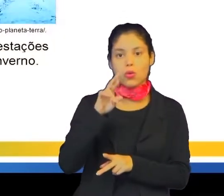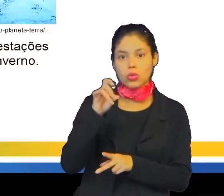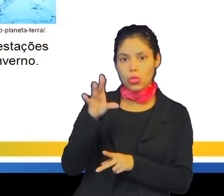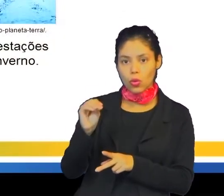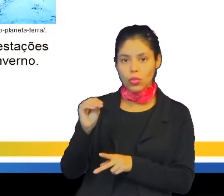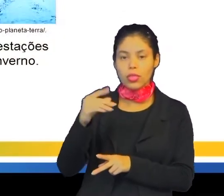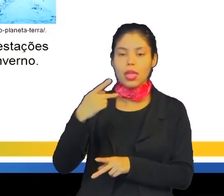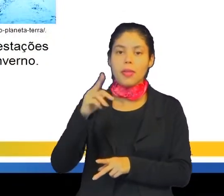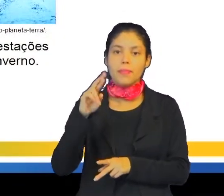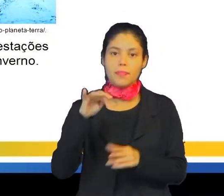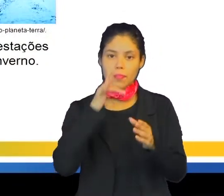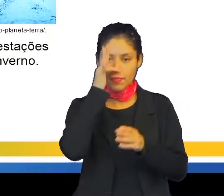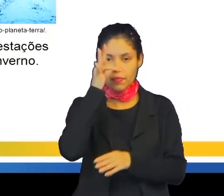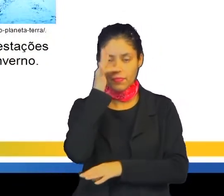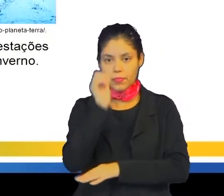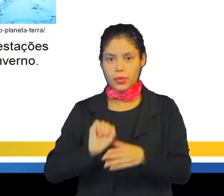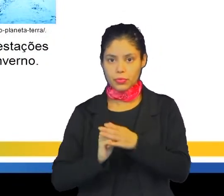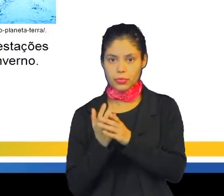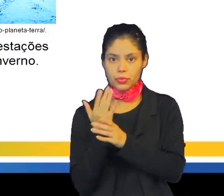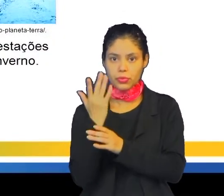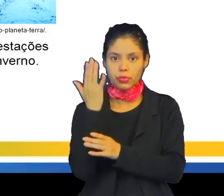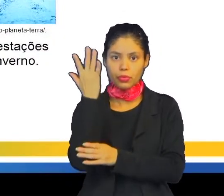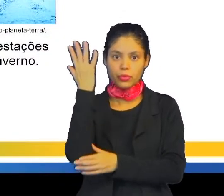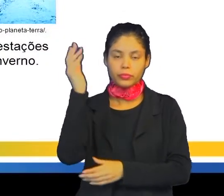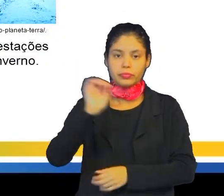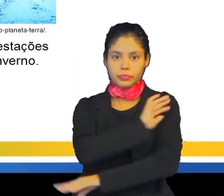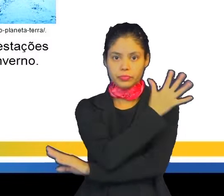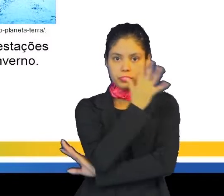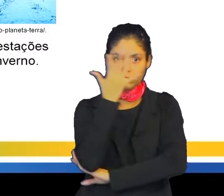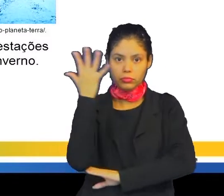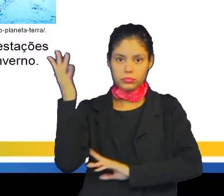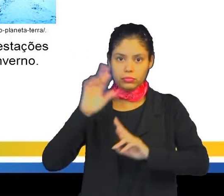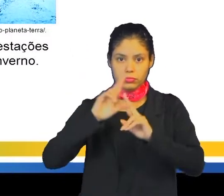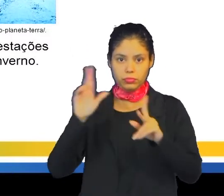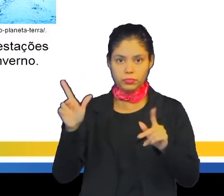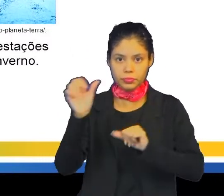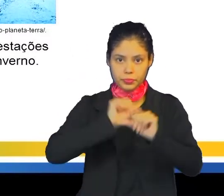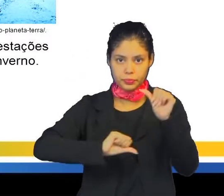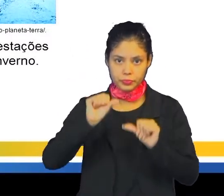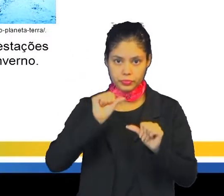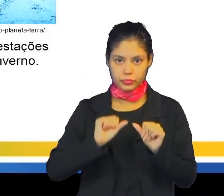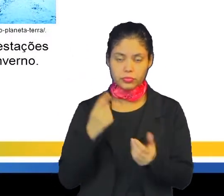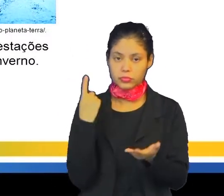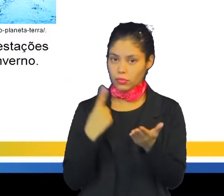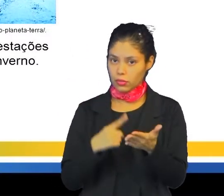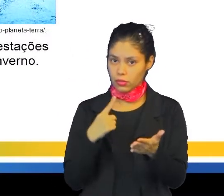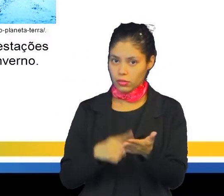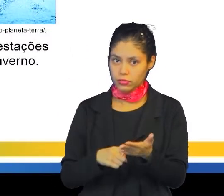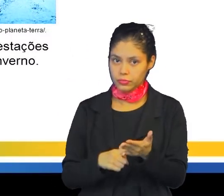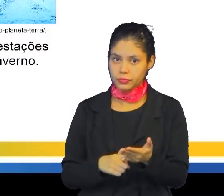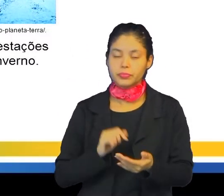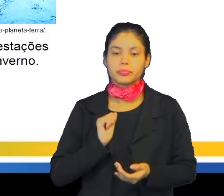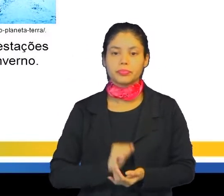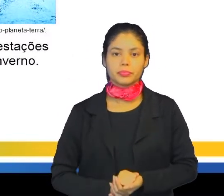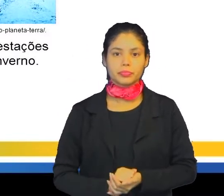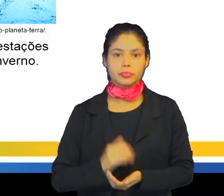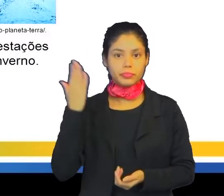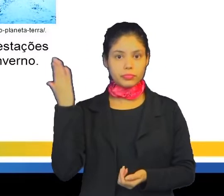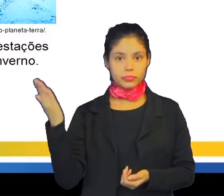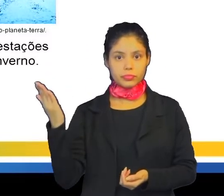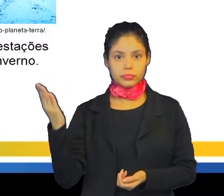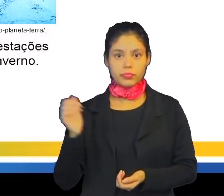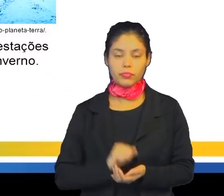e Primavera então nós temos aí ó que a paisagem ela fica alterada de acordo com as estações do ano